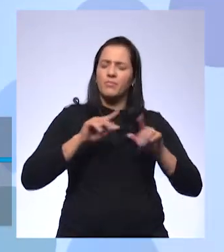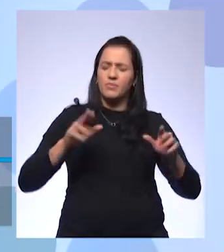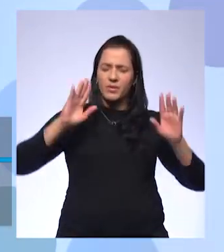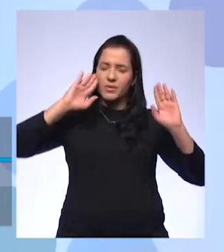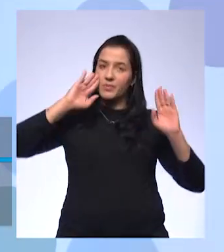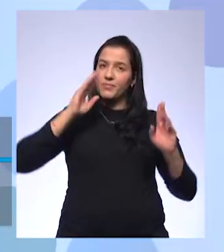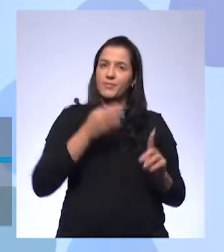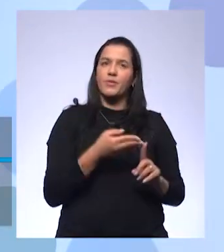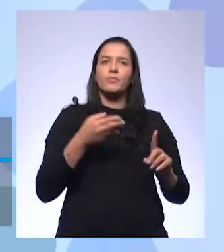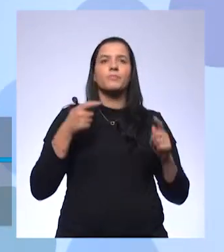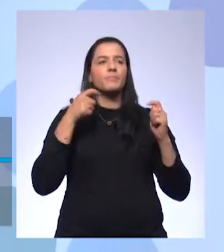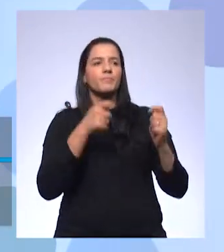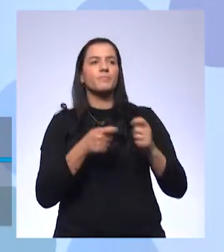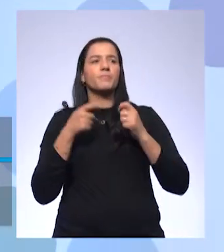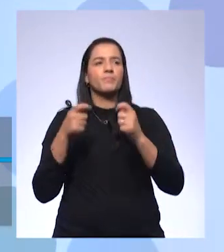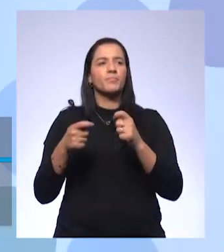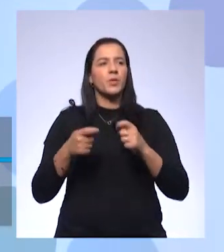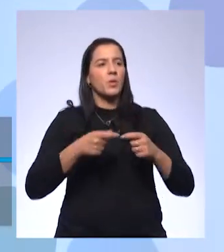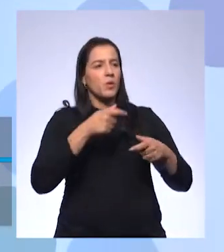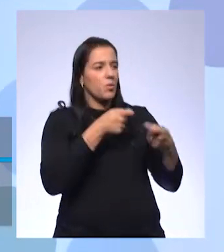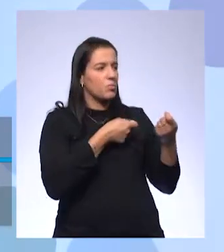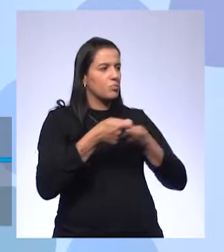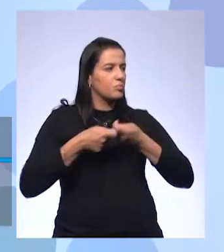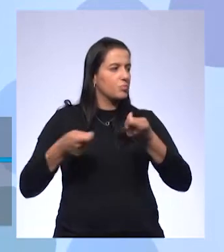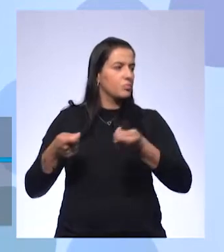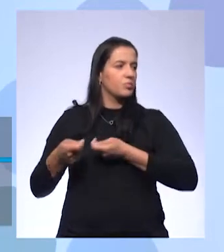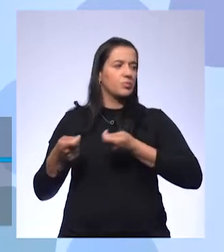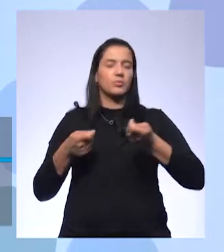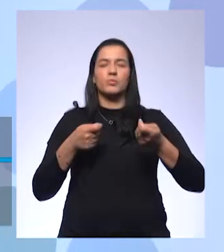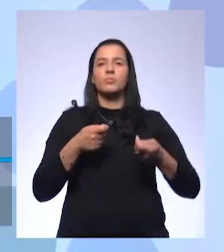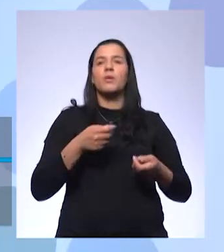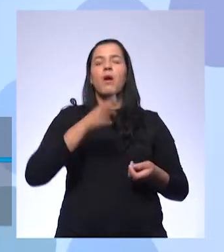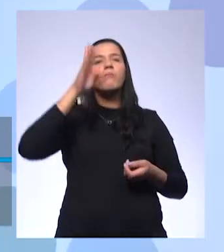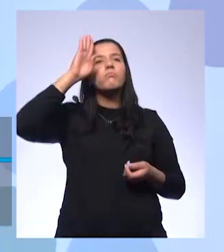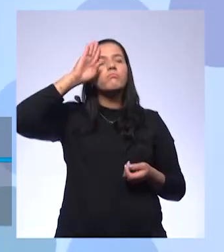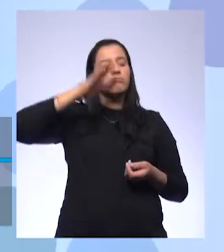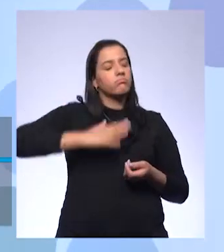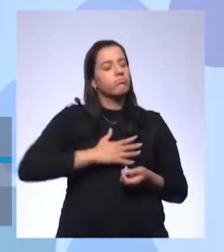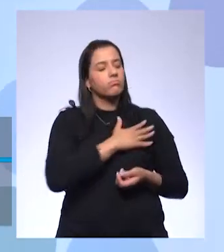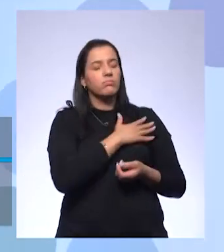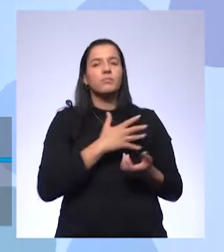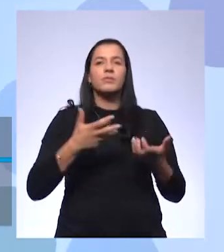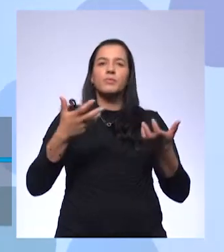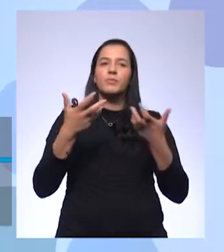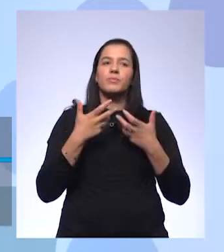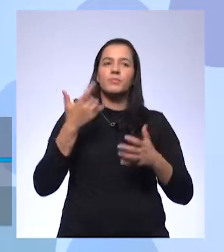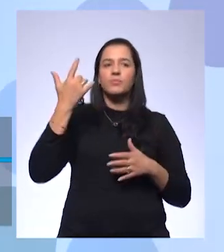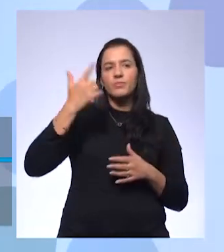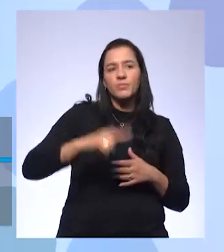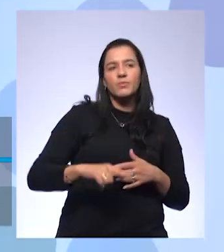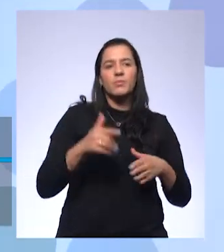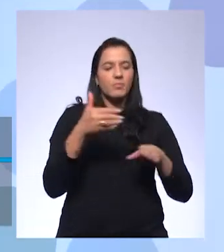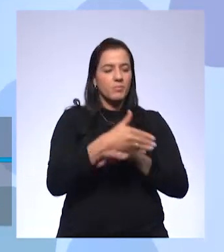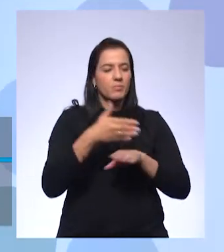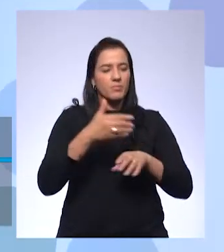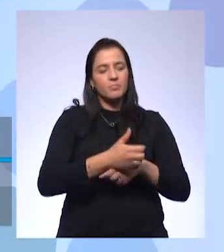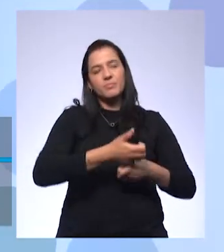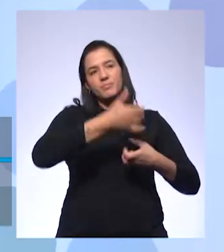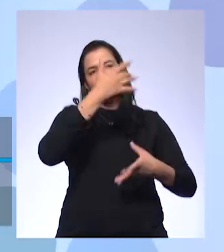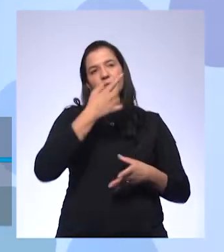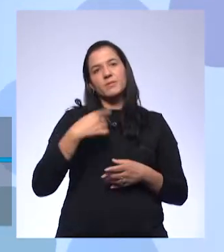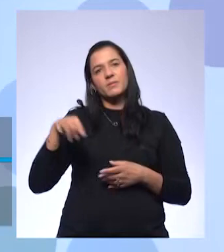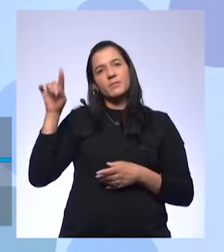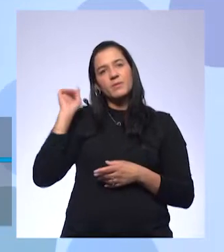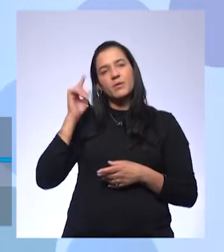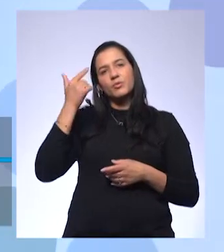de resistência ao regime militar. Então, eu reforço a indicação feita por vários professores no nosso chat na semana passada para